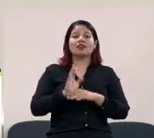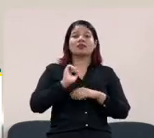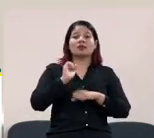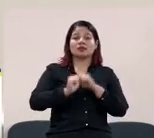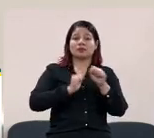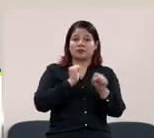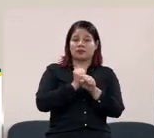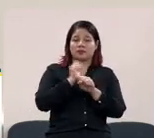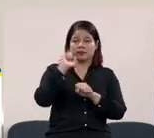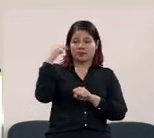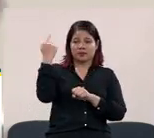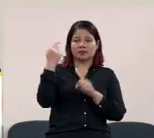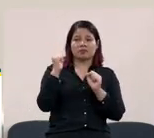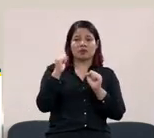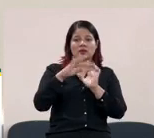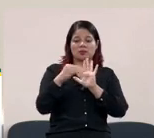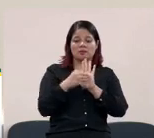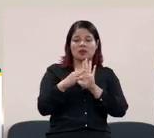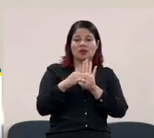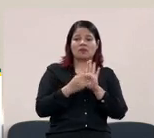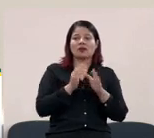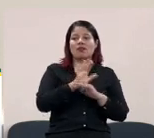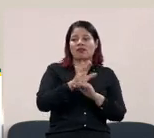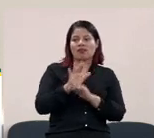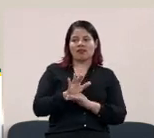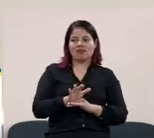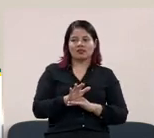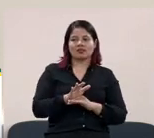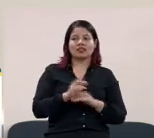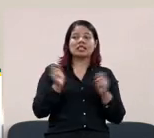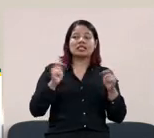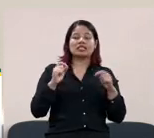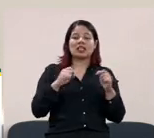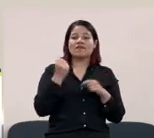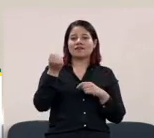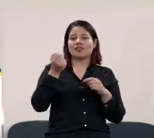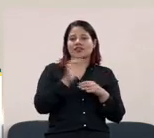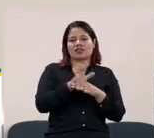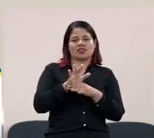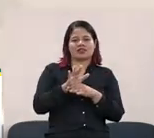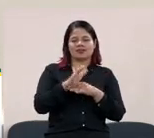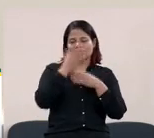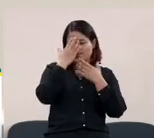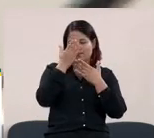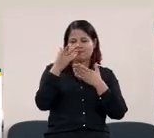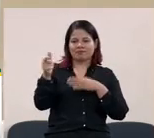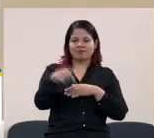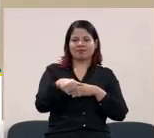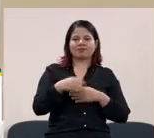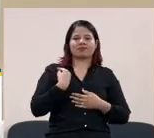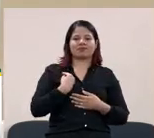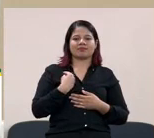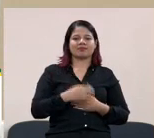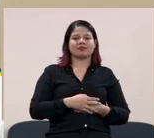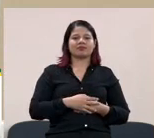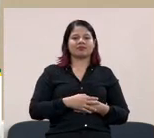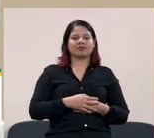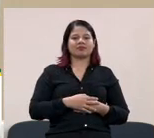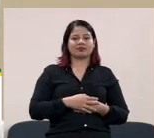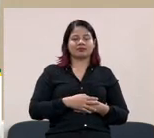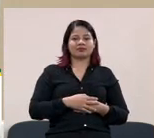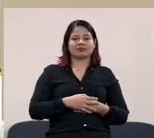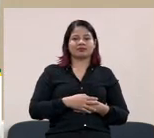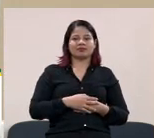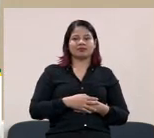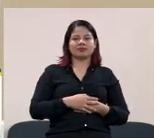vai potencializar esses cursos com certeza. Muito obrigado pela sua presença mais uma vez. Obrigada, deputado Furlan. Eu acho